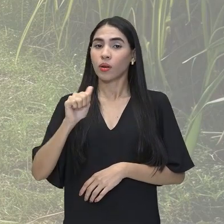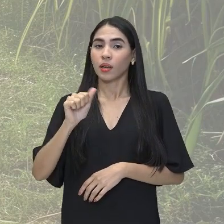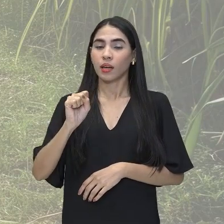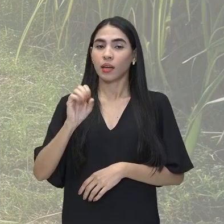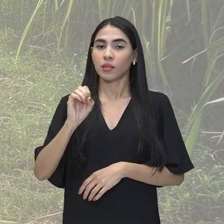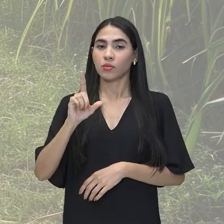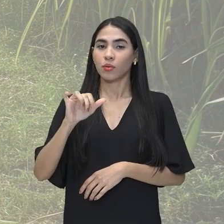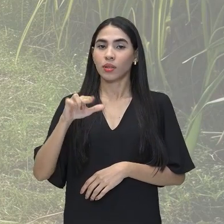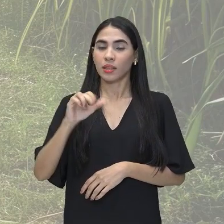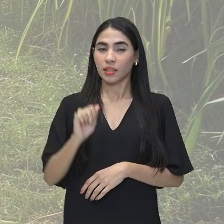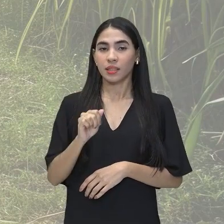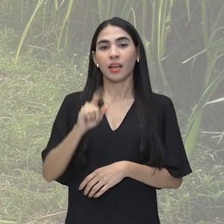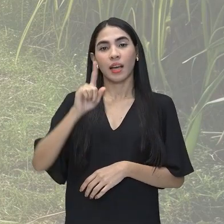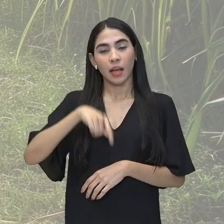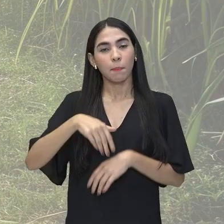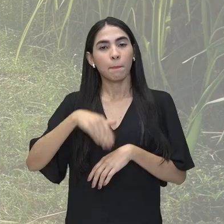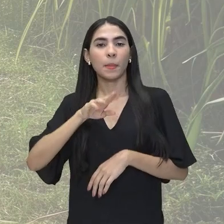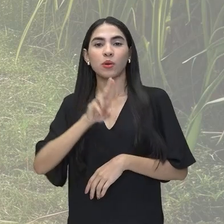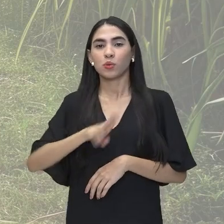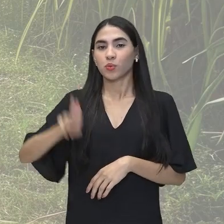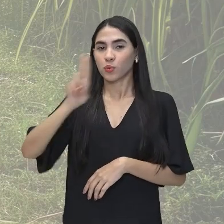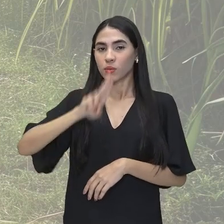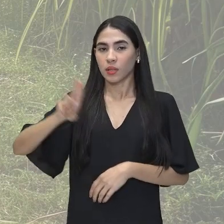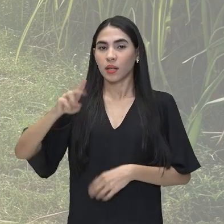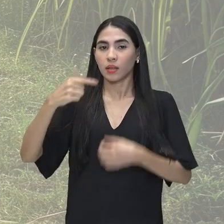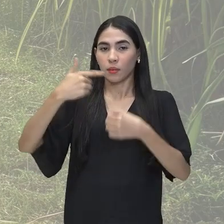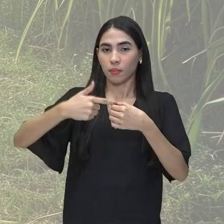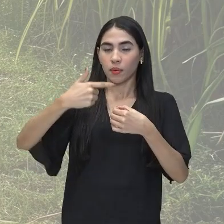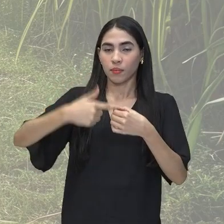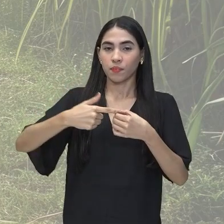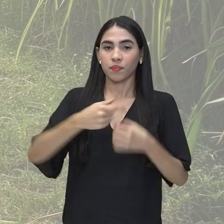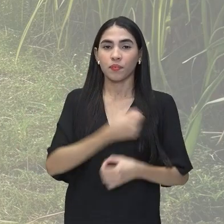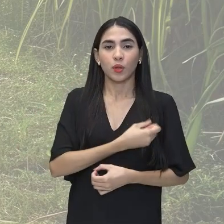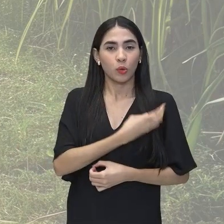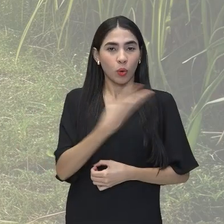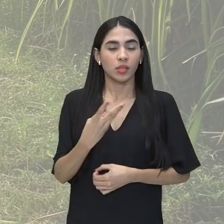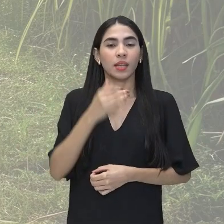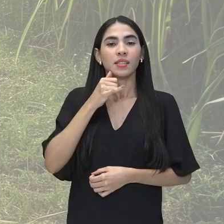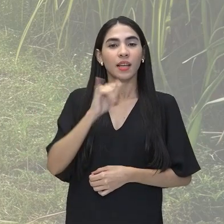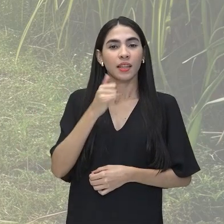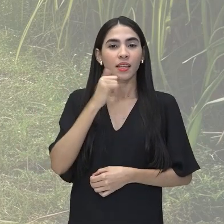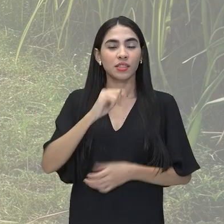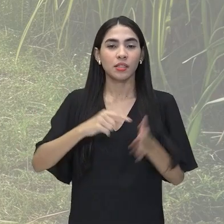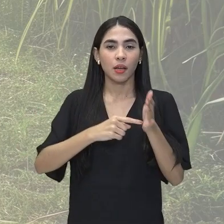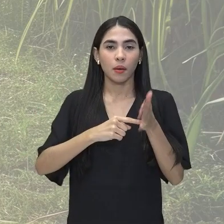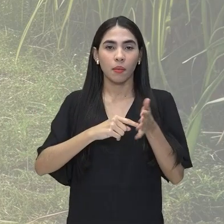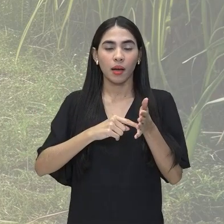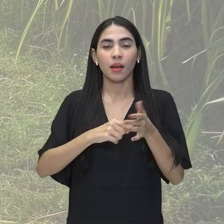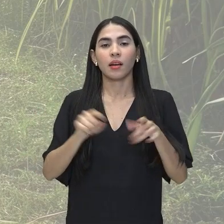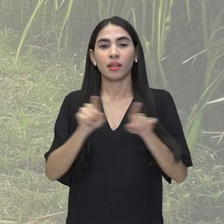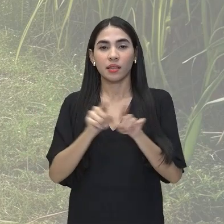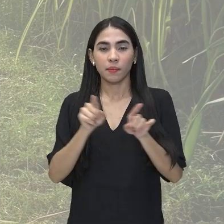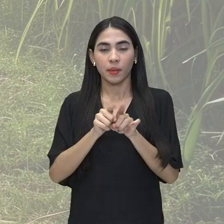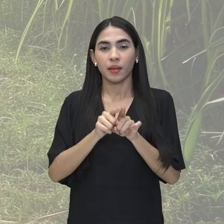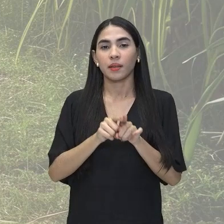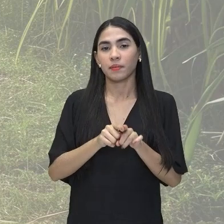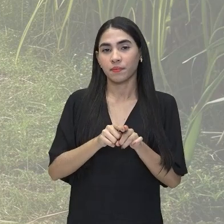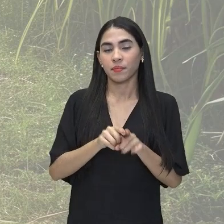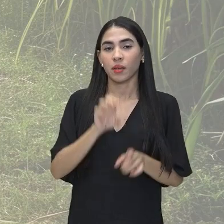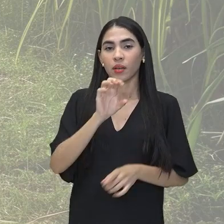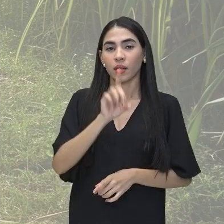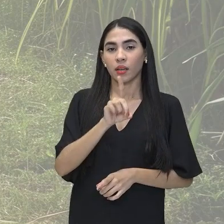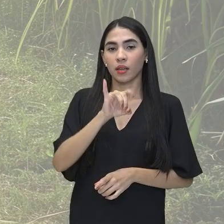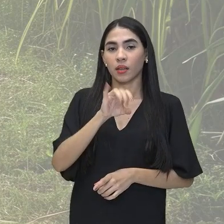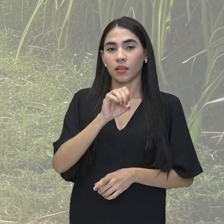utilizado, por quê? Porque a sua combustão ela gera uma alta quantidade de energia, além de gerar também dióxido